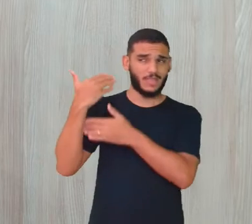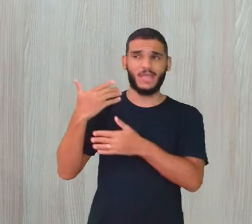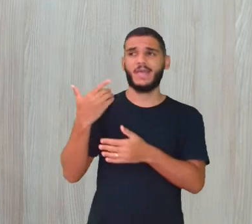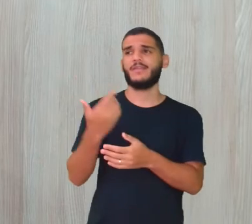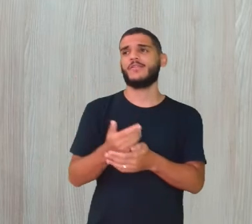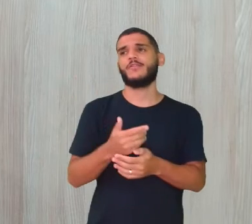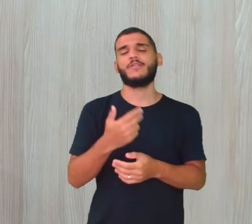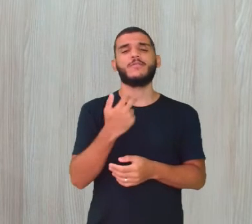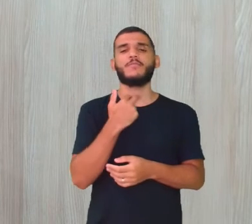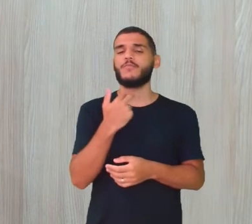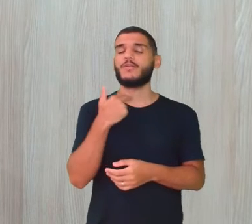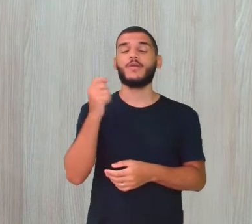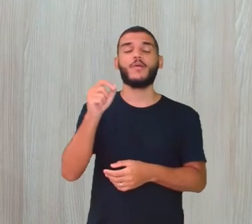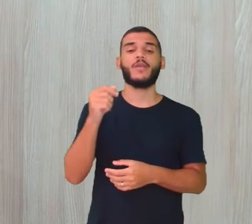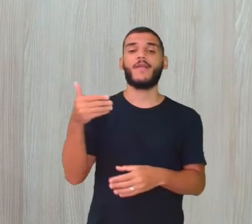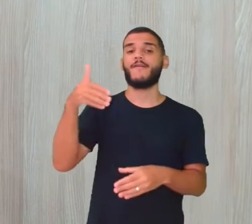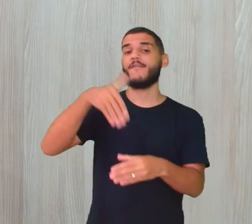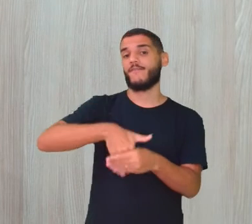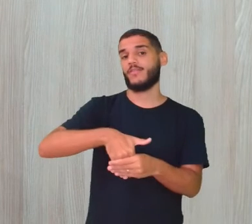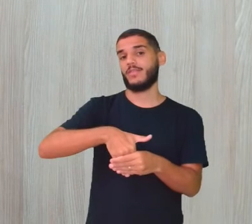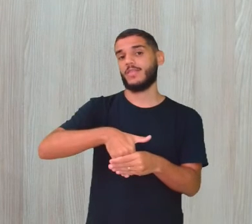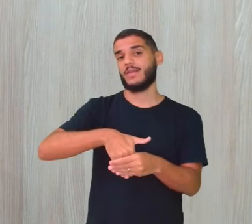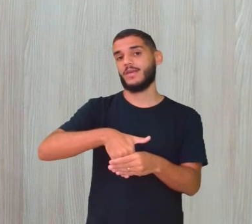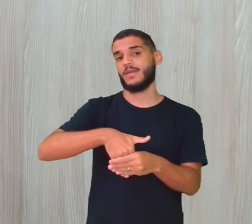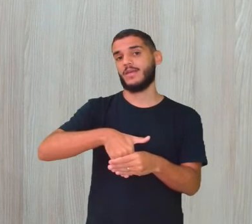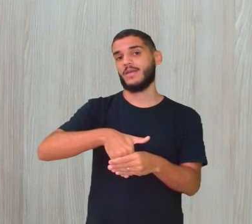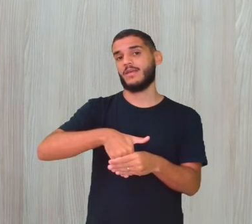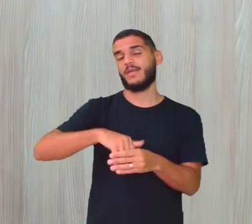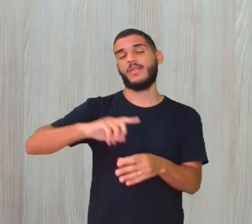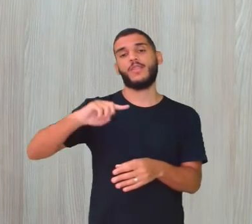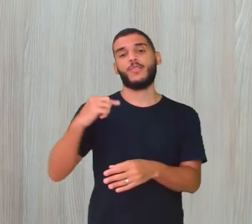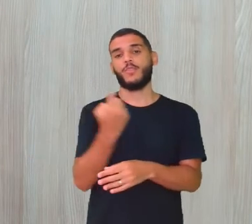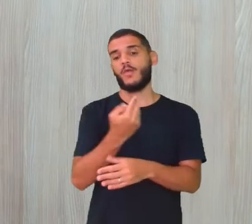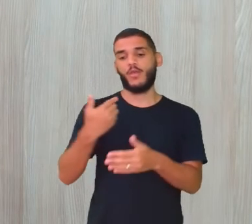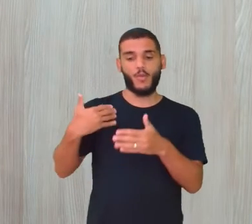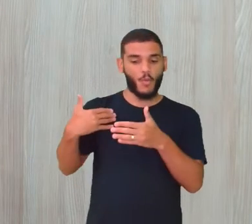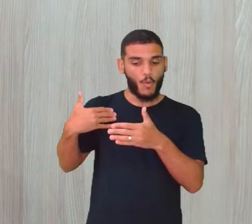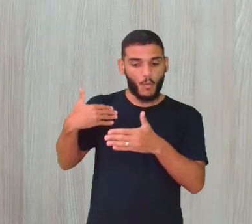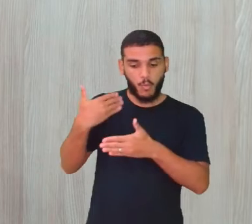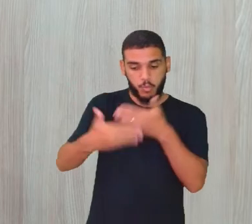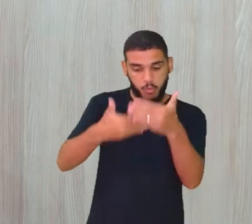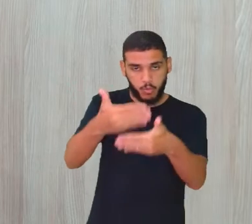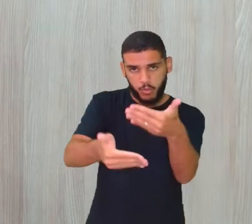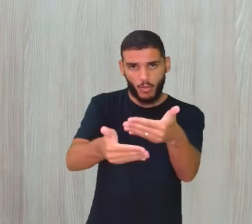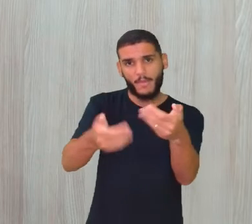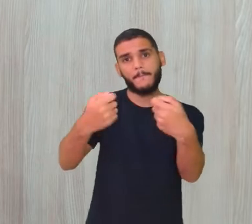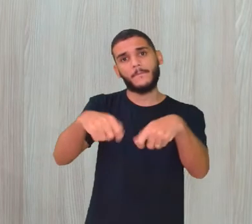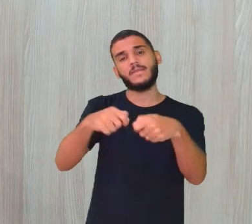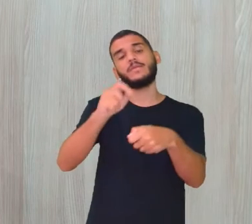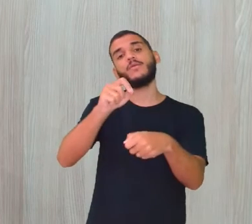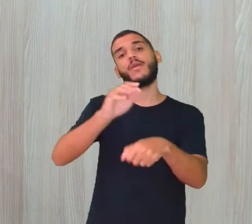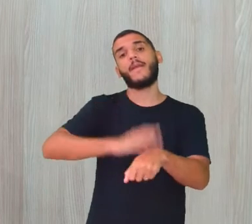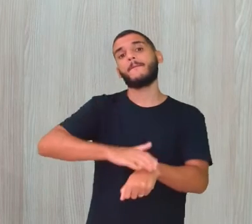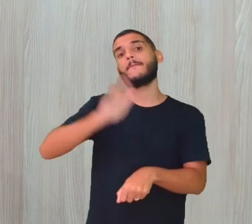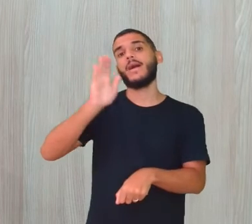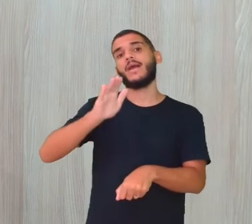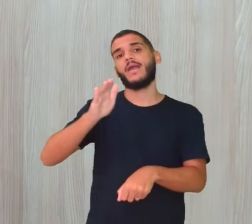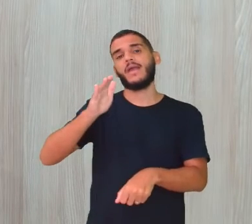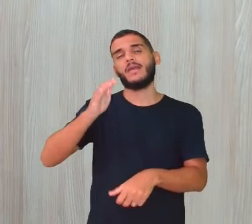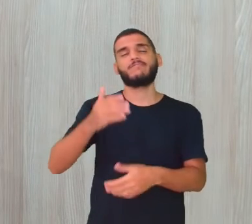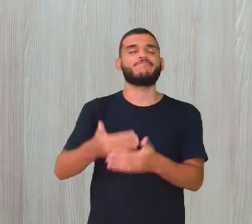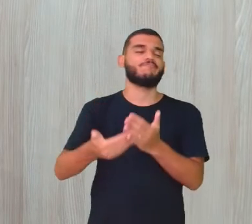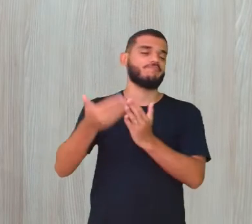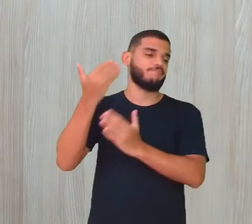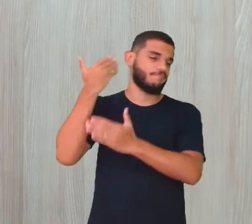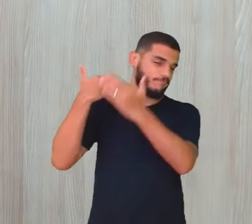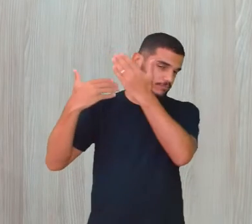votar, né? Então veja o quanto a gente já avançou e precisa avançar mais, né? Porque antigamente a gente sabe,